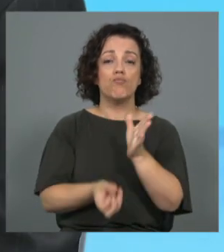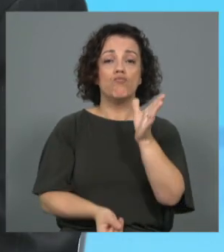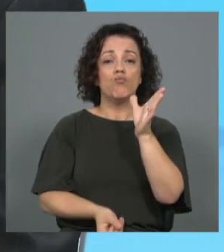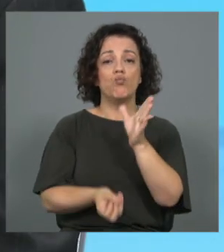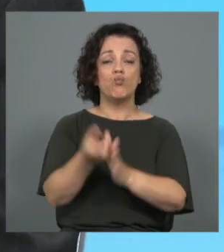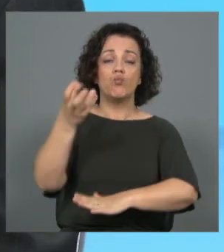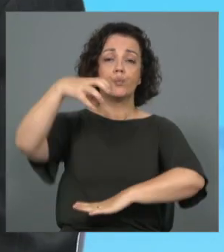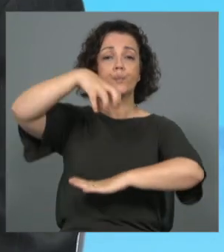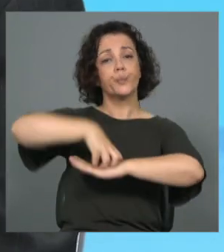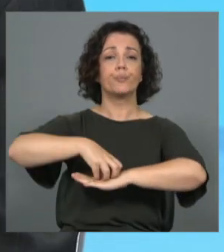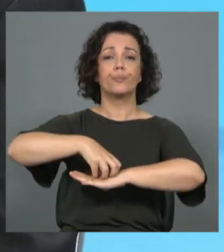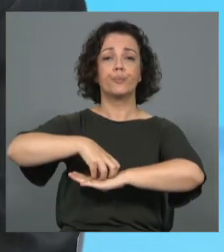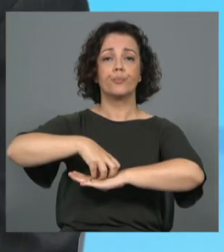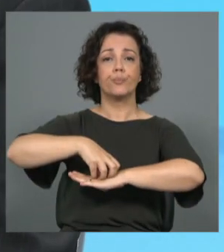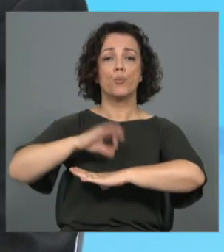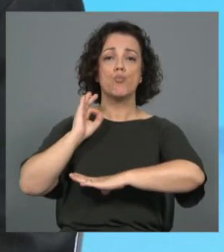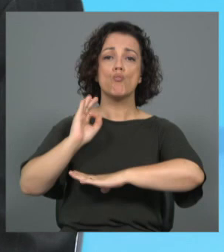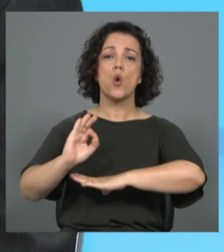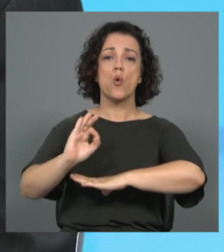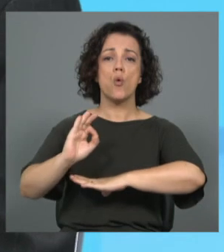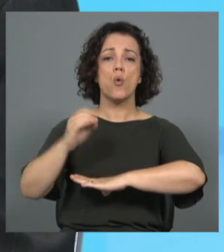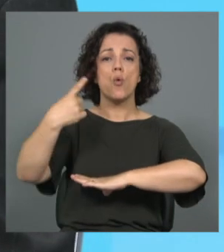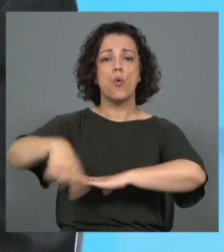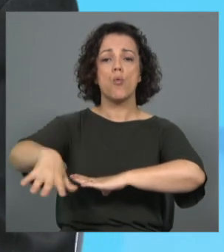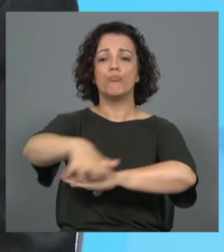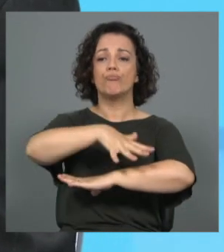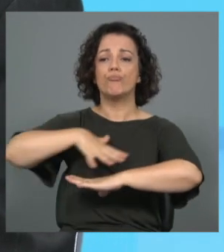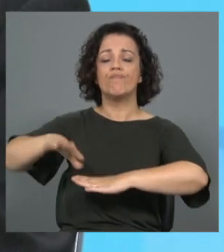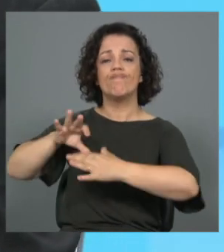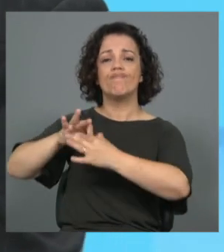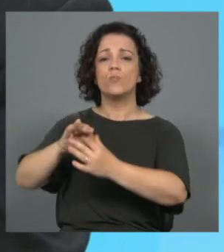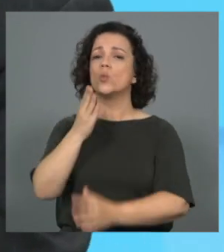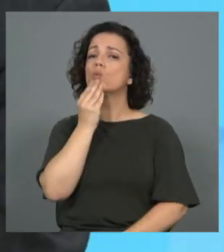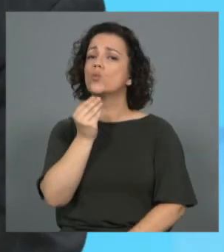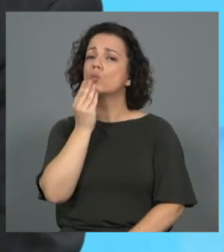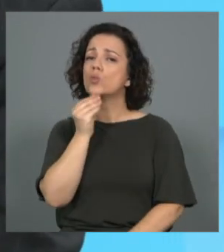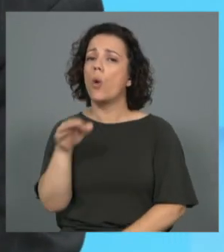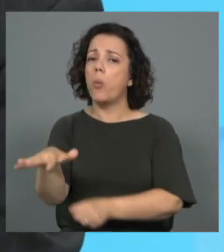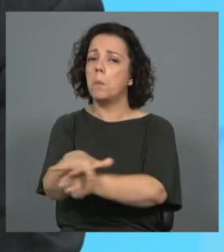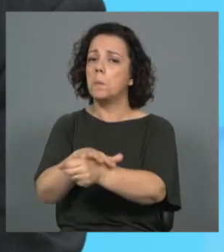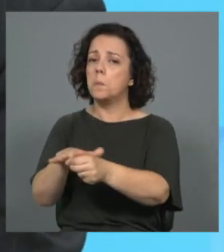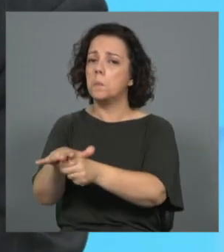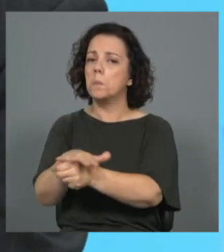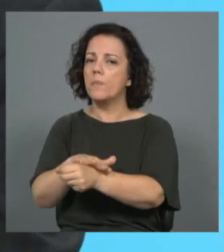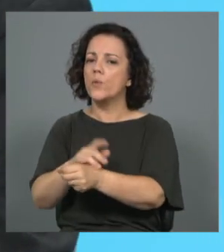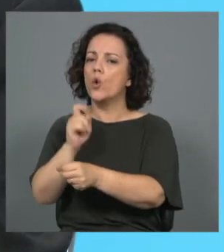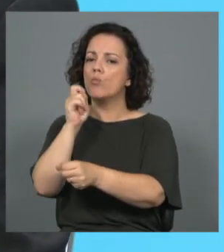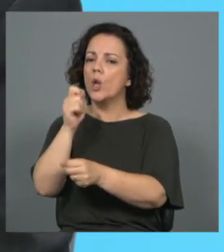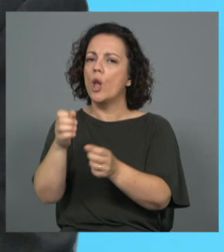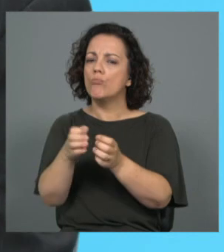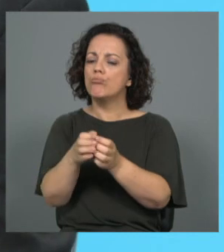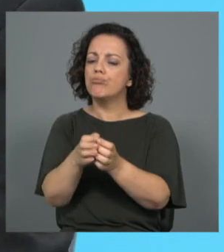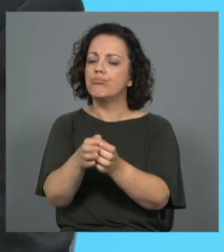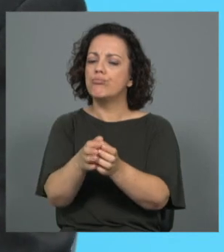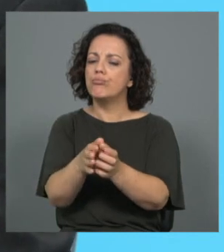ainda só no campo do judaísmo. ia se estendendo para o campo do paganismo, isto é,